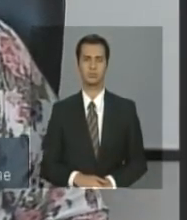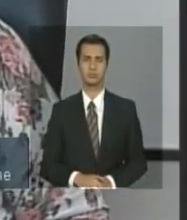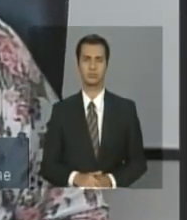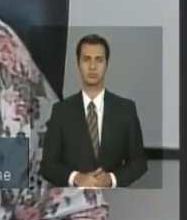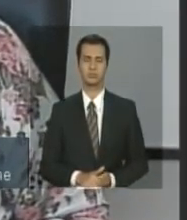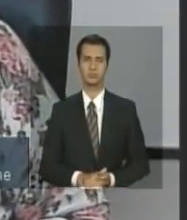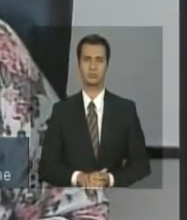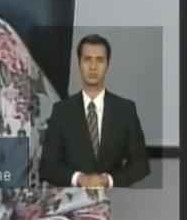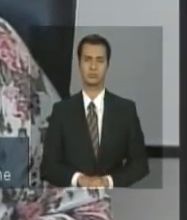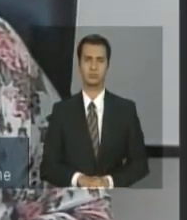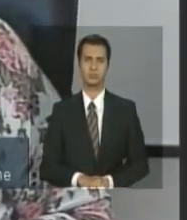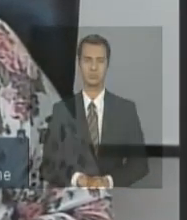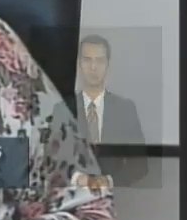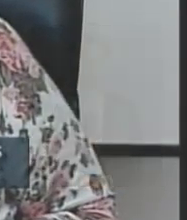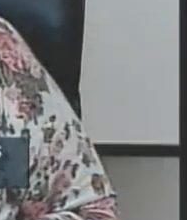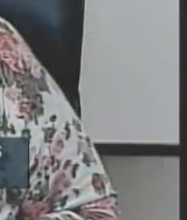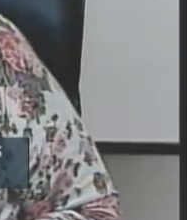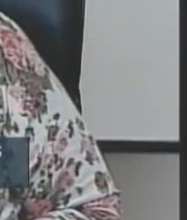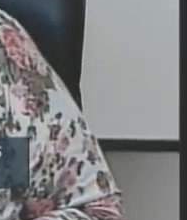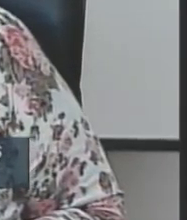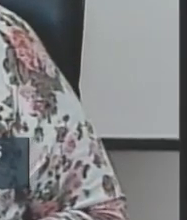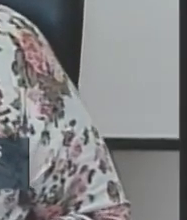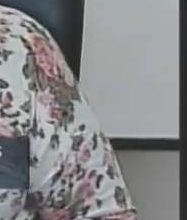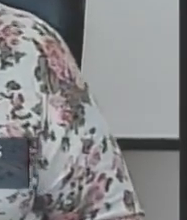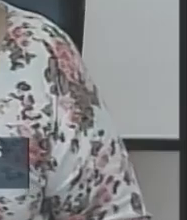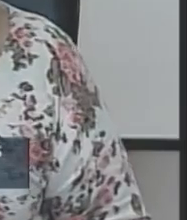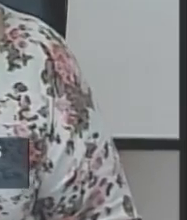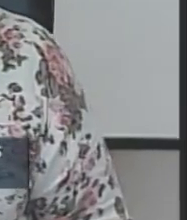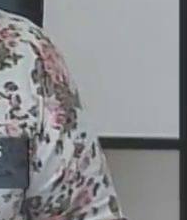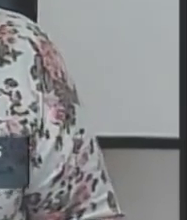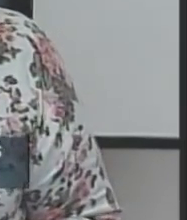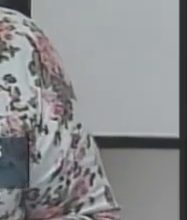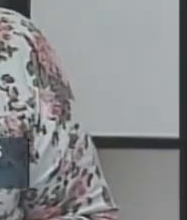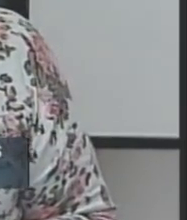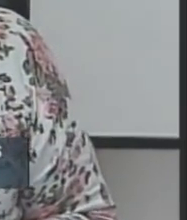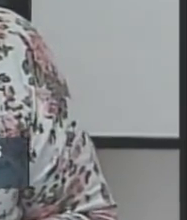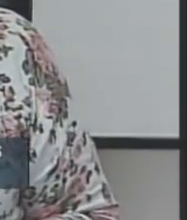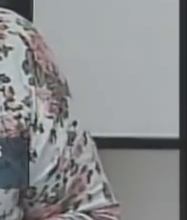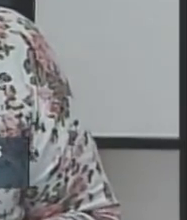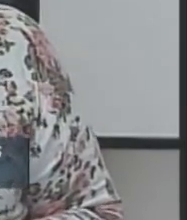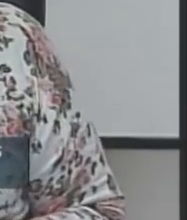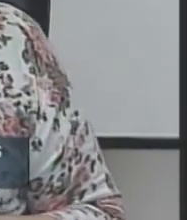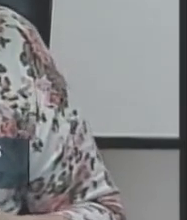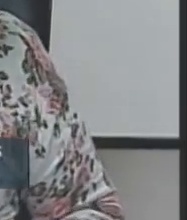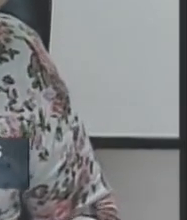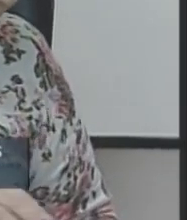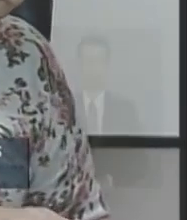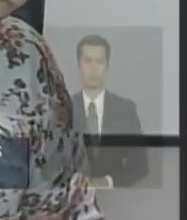Ministra, qual a porcentagem divulgada pelo Unicef, né? E qual a porcentagem, então, real, segundo o Ministério?